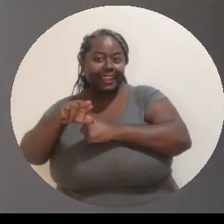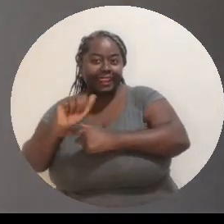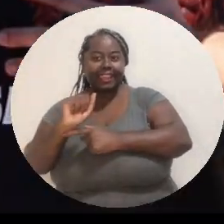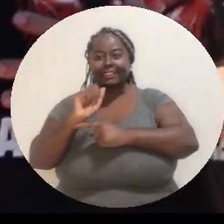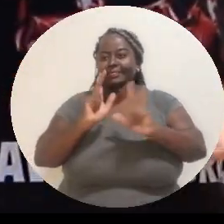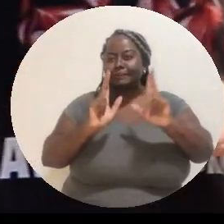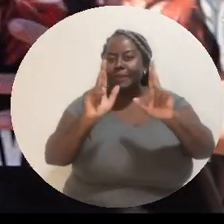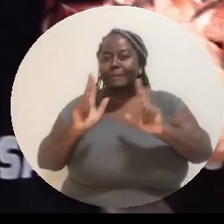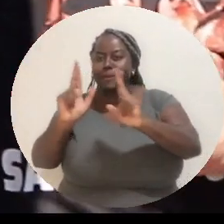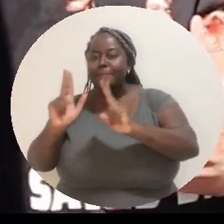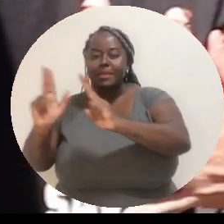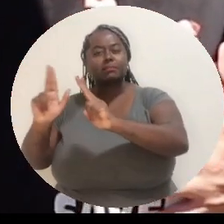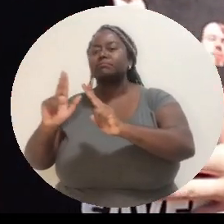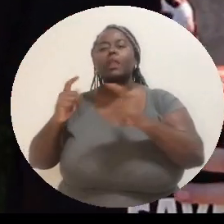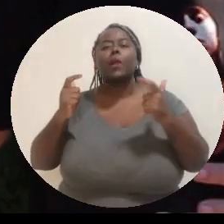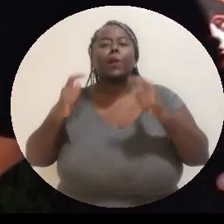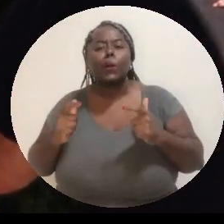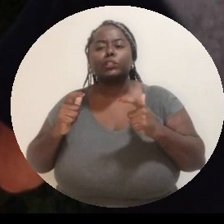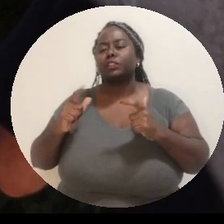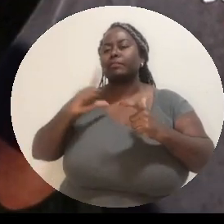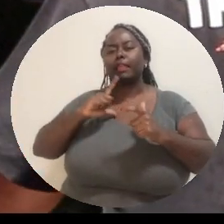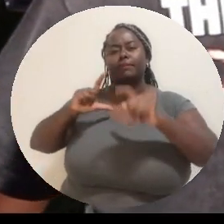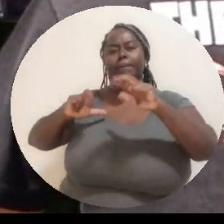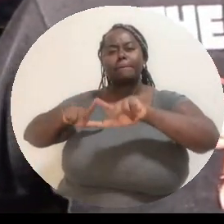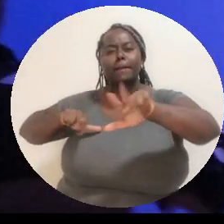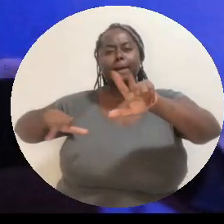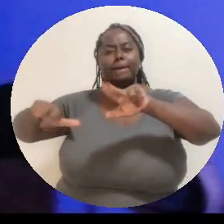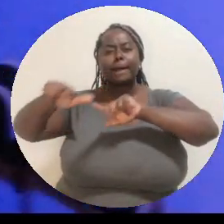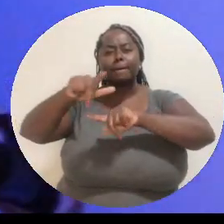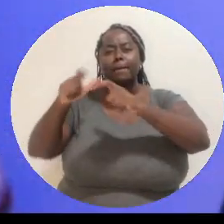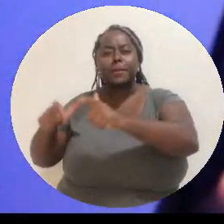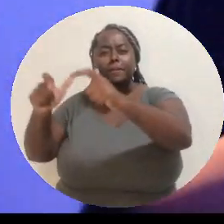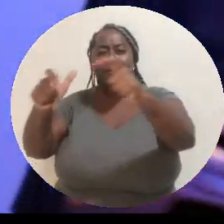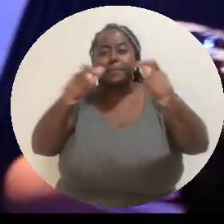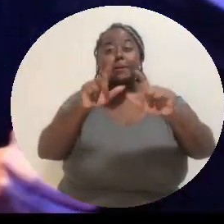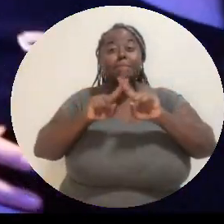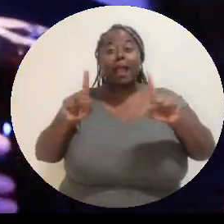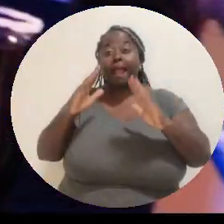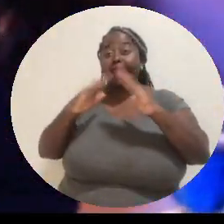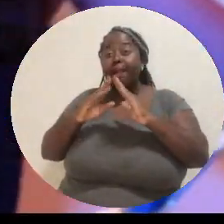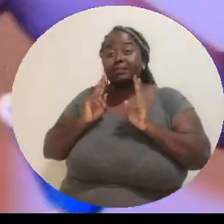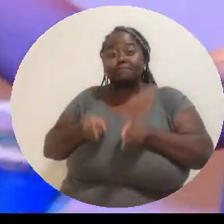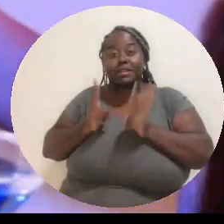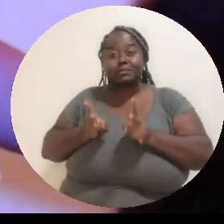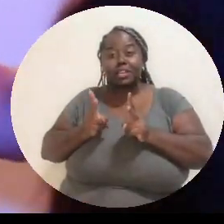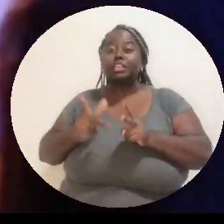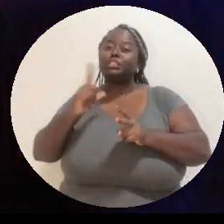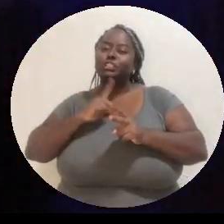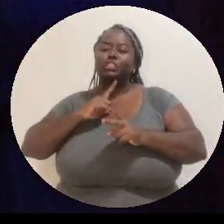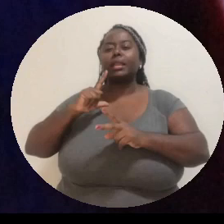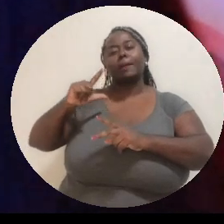foram filmadas em vários ambientes, porém dentro de uma mesma casa. Então, a gente tinha uma cena do bar, que a